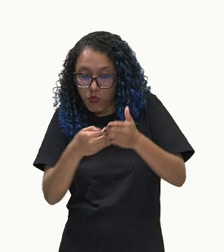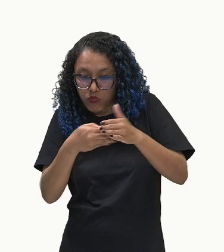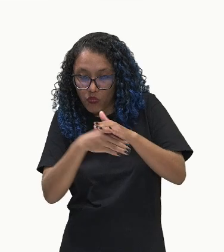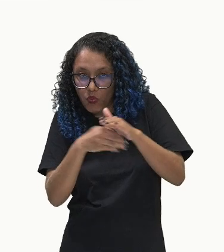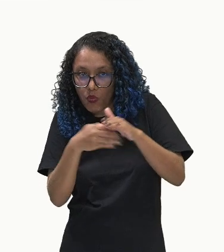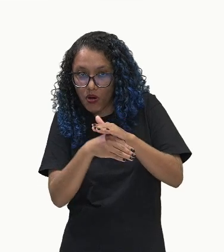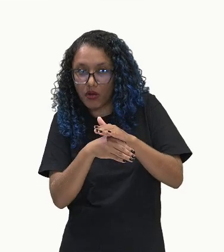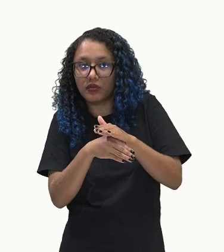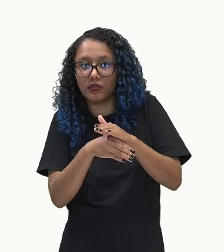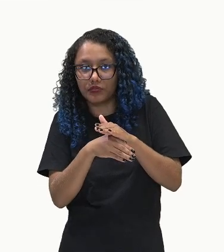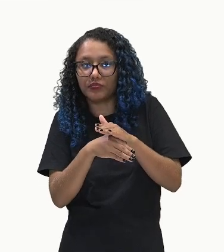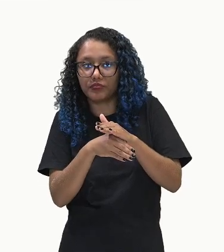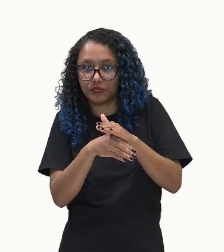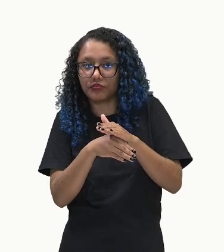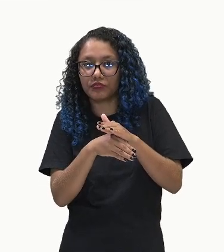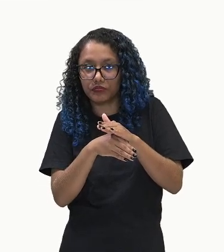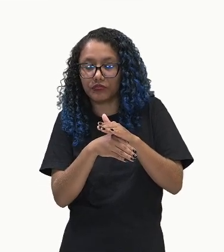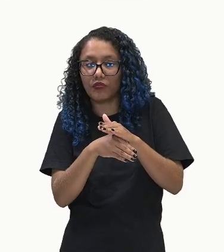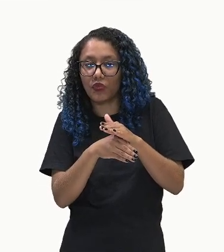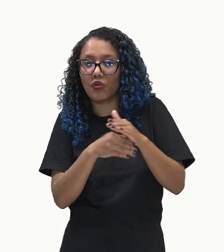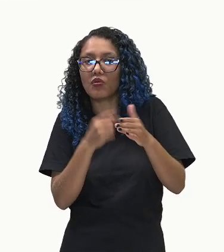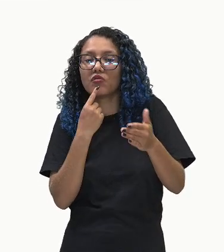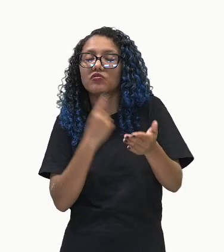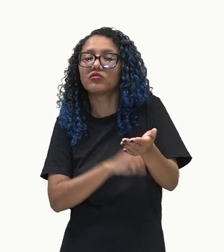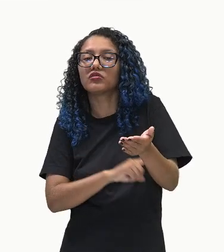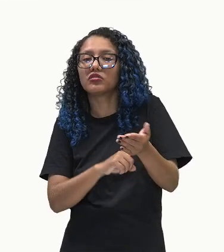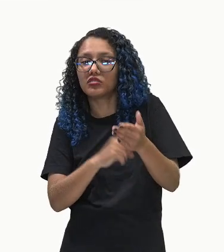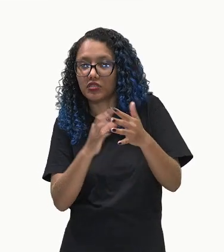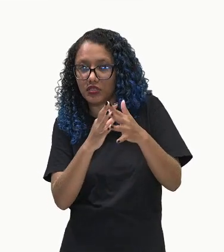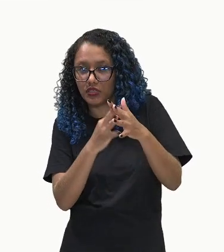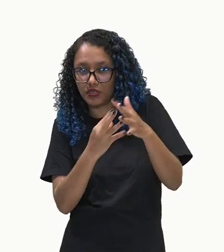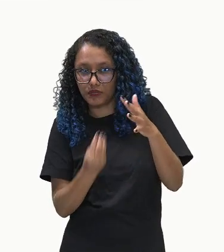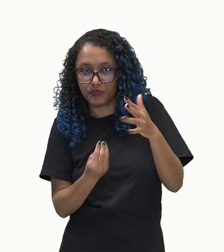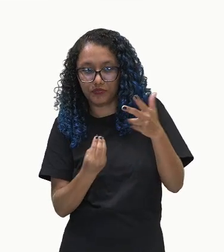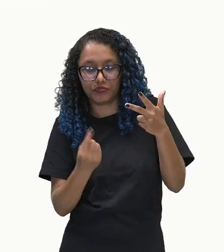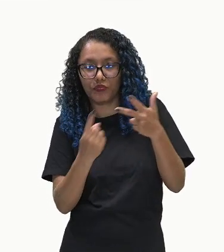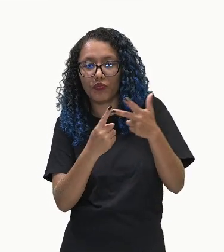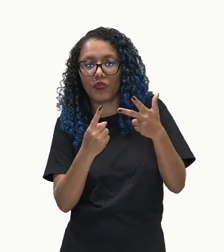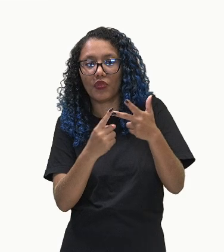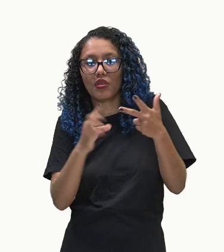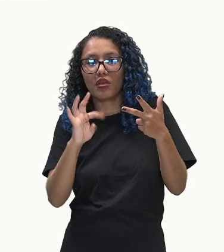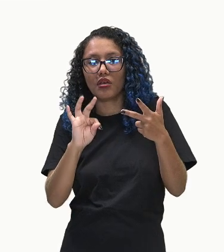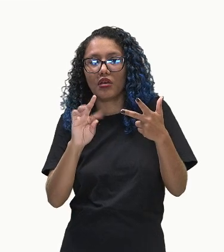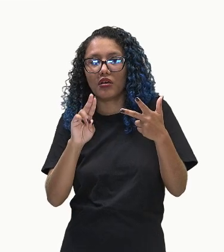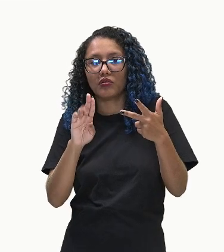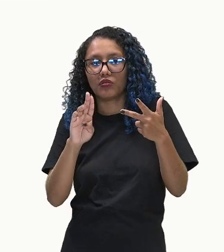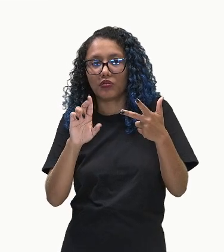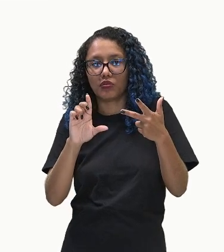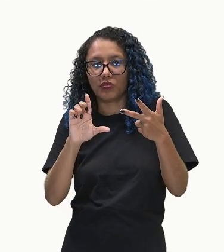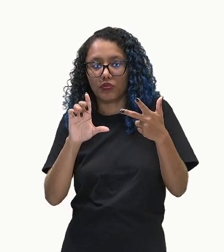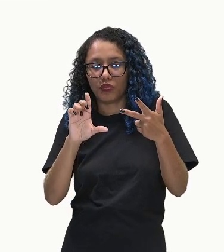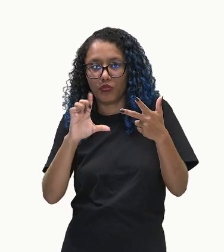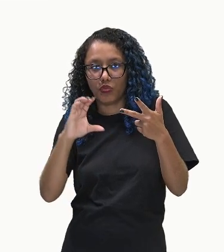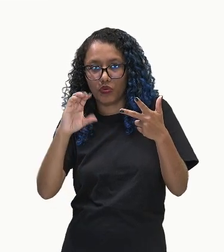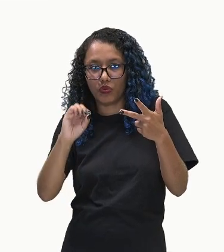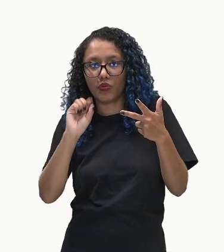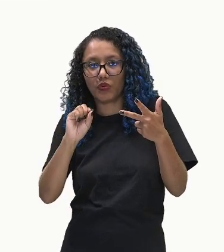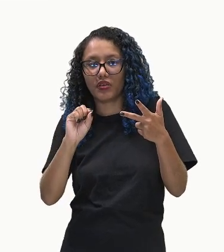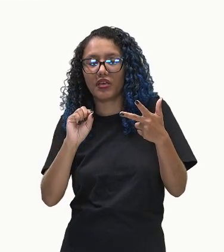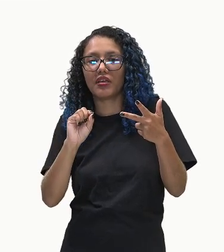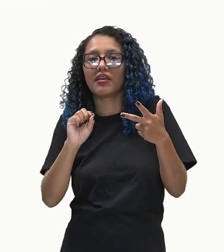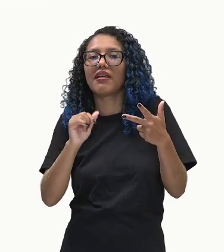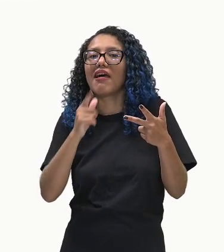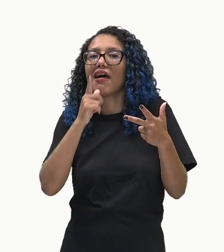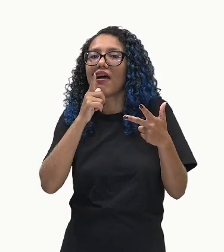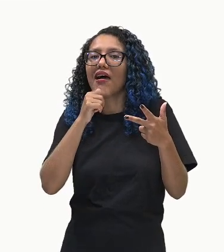função. Coleta o sangue filtrado, o túbulo proximal reabsorve a água, sim, porque no